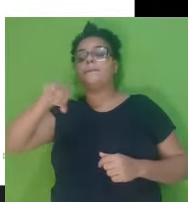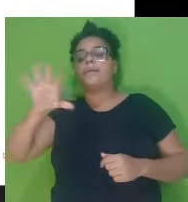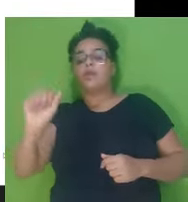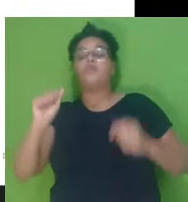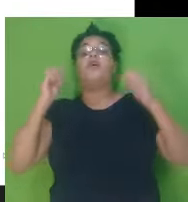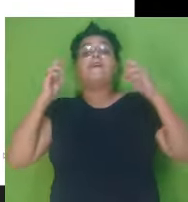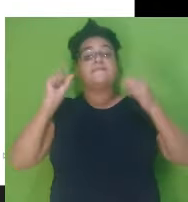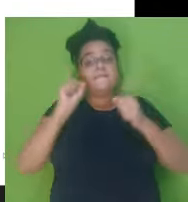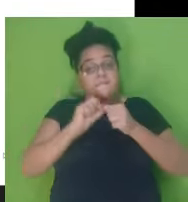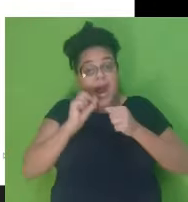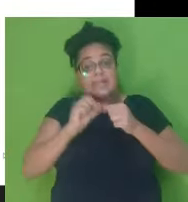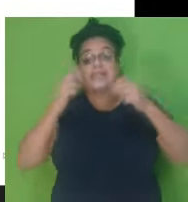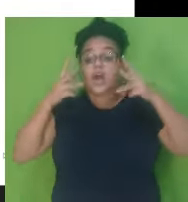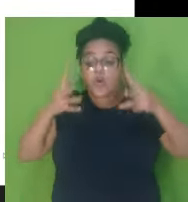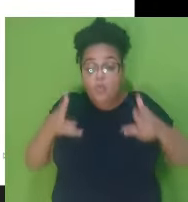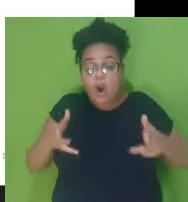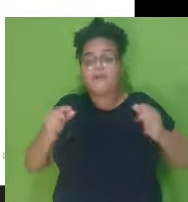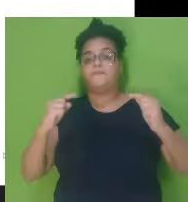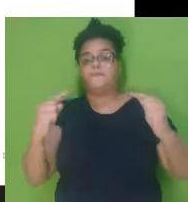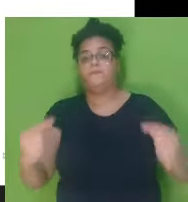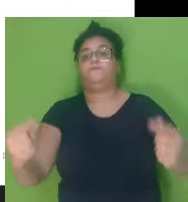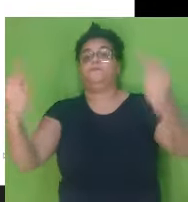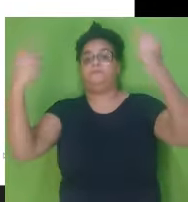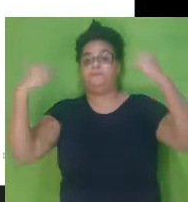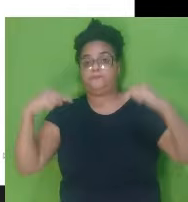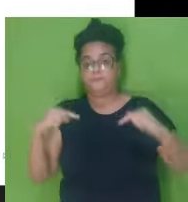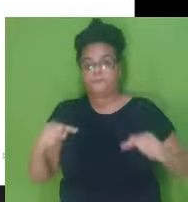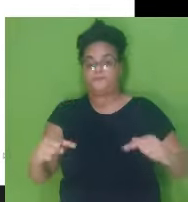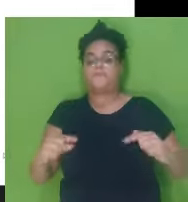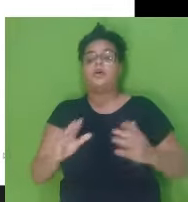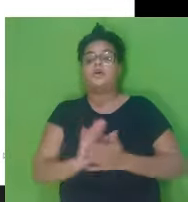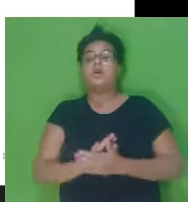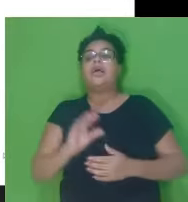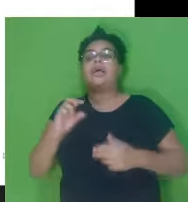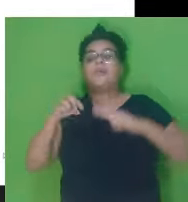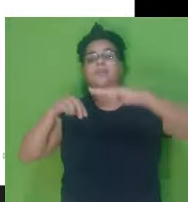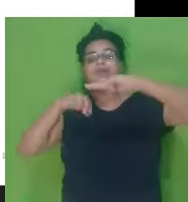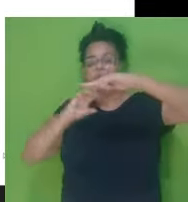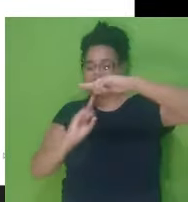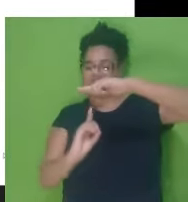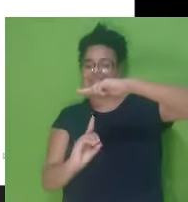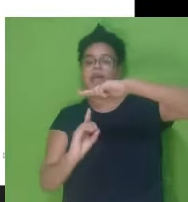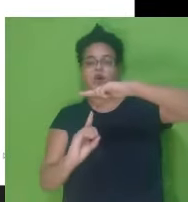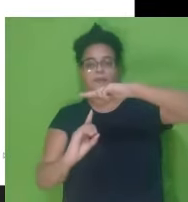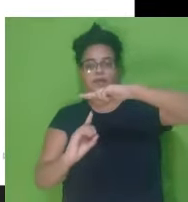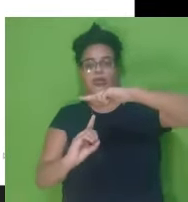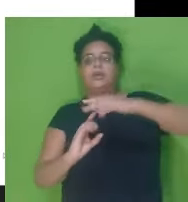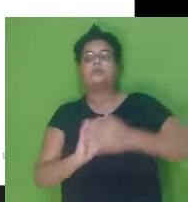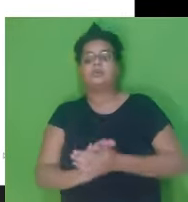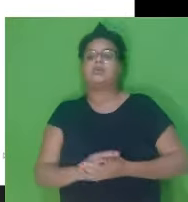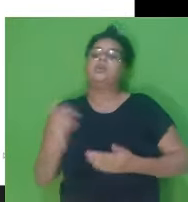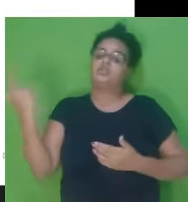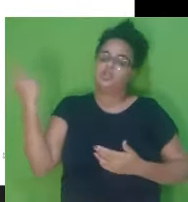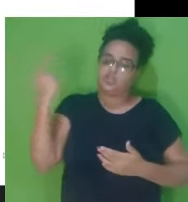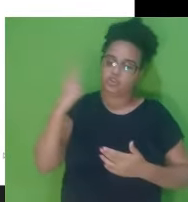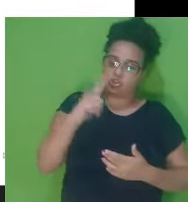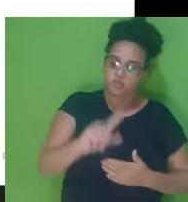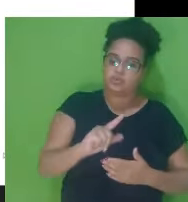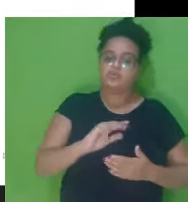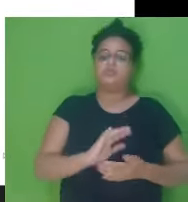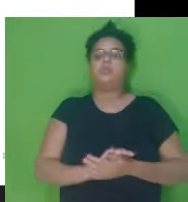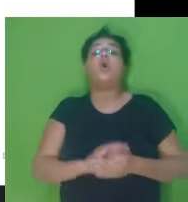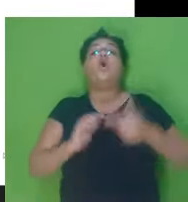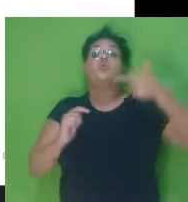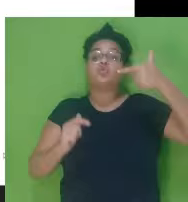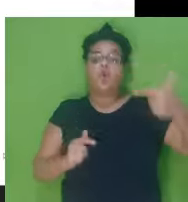Agora a gente faz a mesma coisa para o outro polinômio, o denominador. Bom, e aí, de novo, o